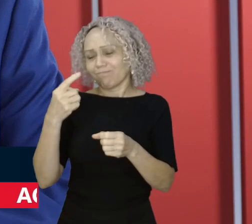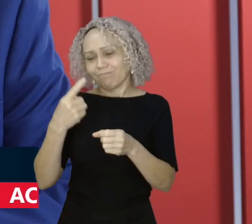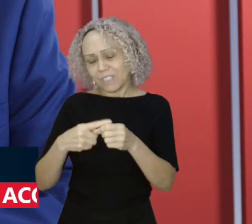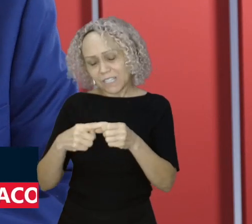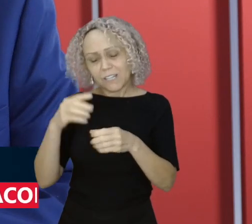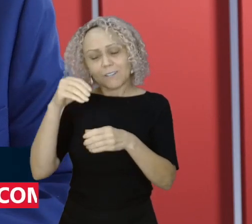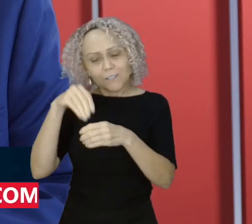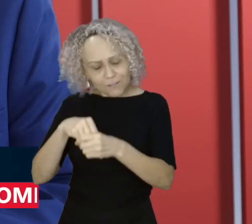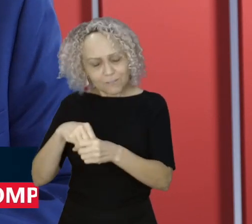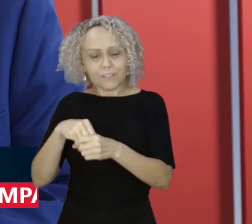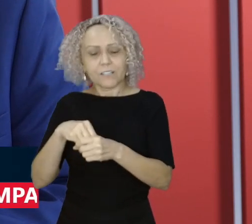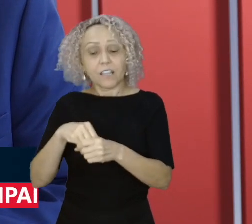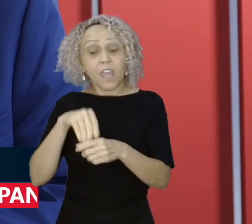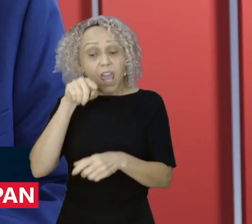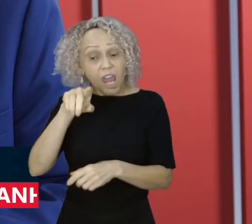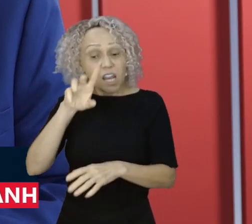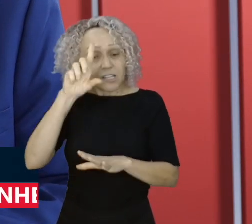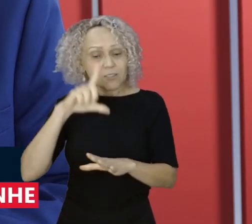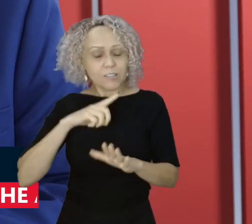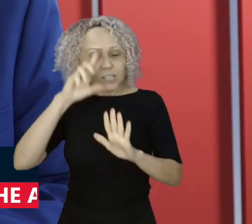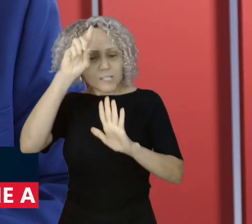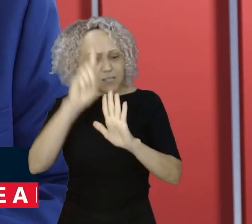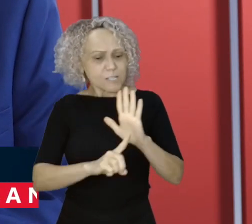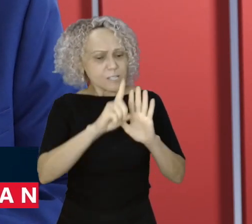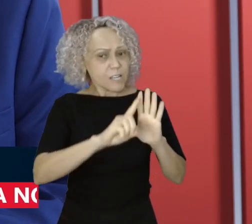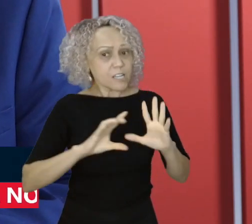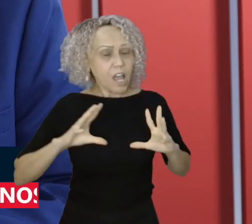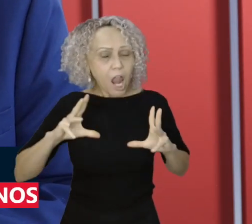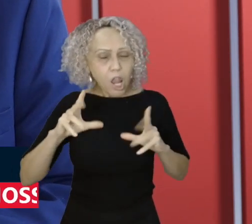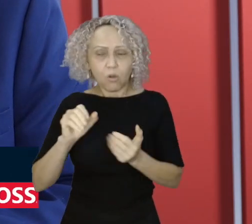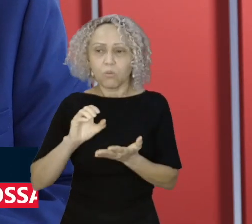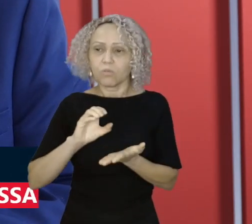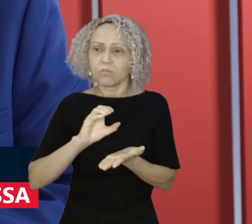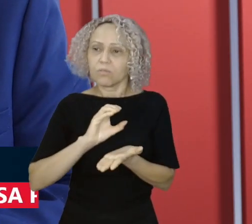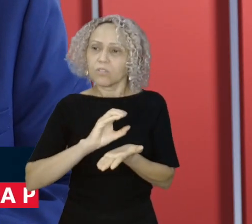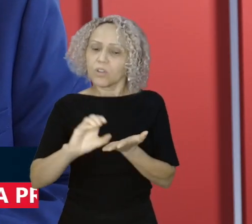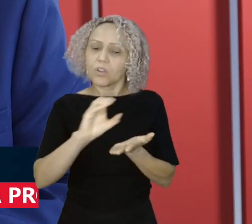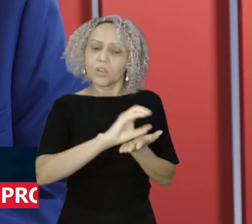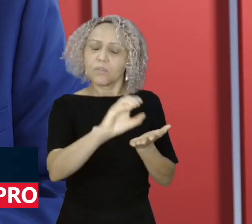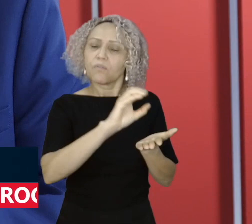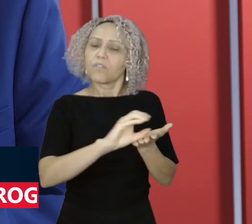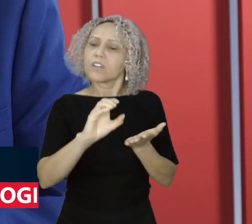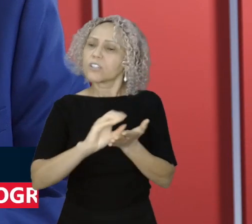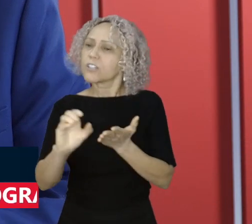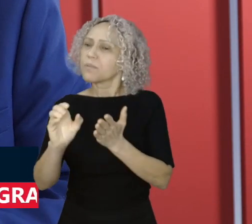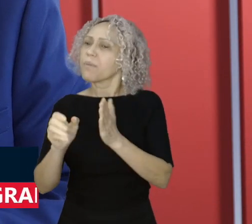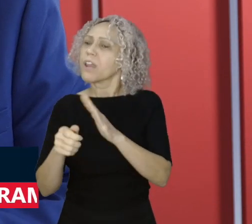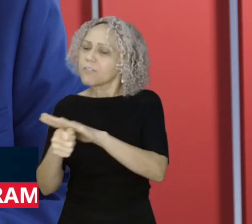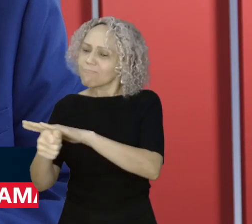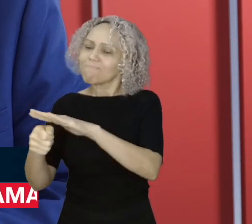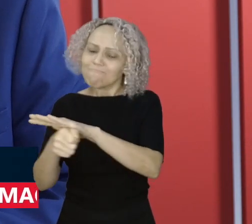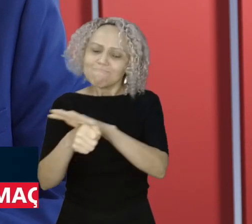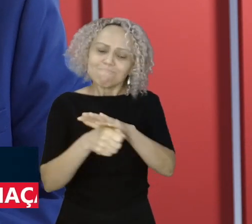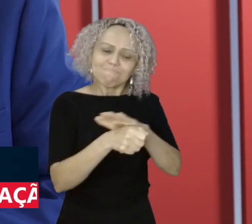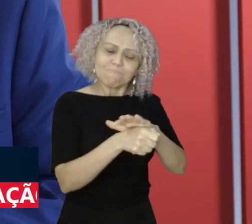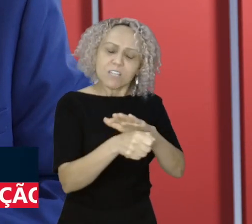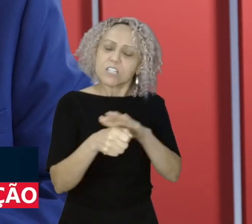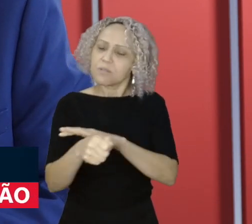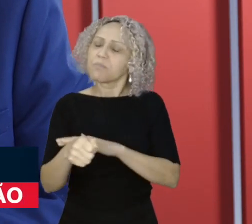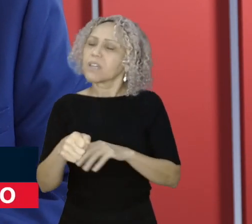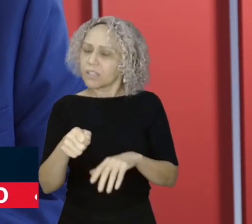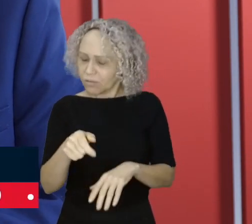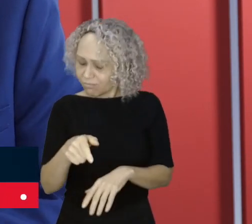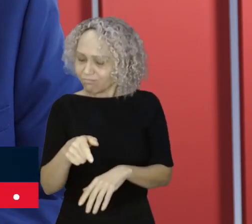direito a todos os investimentos que o governo fará em qualquer área formal da